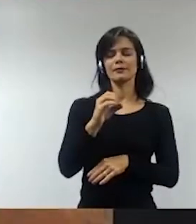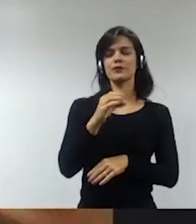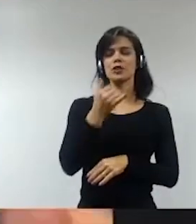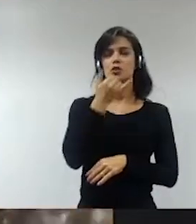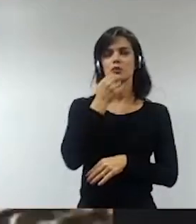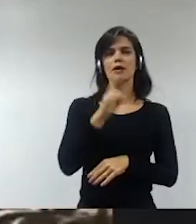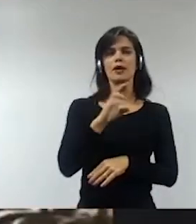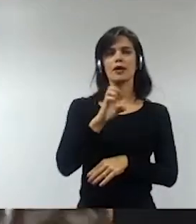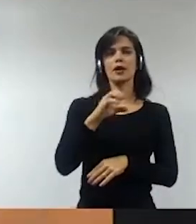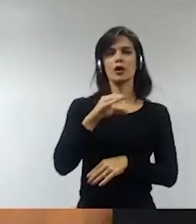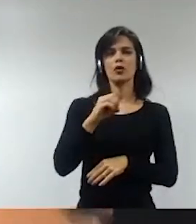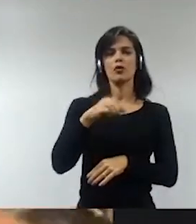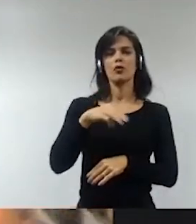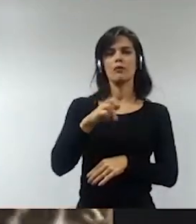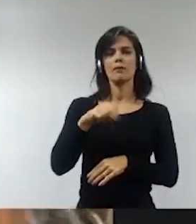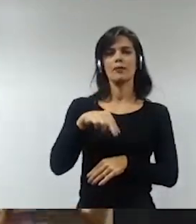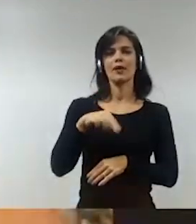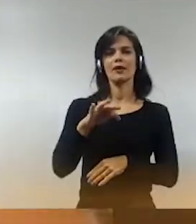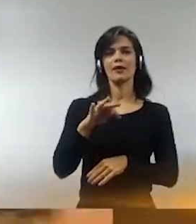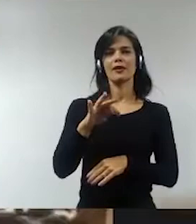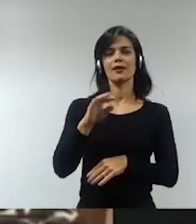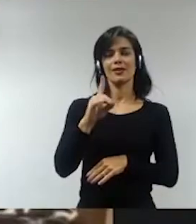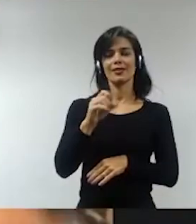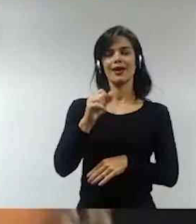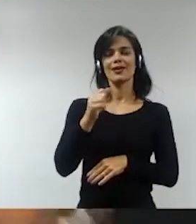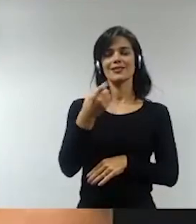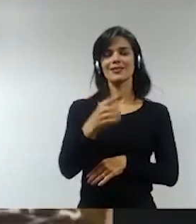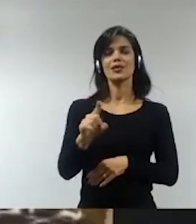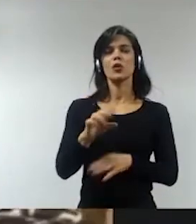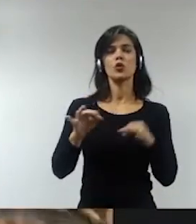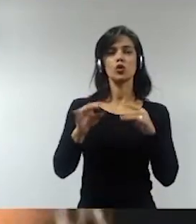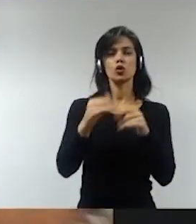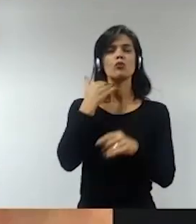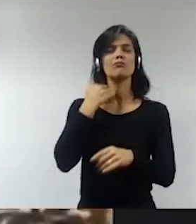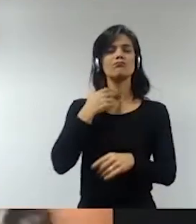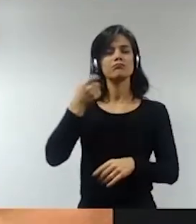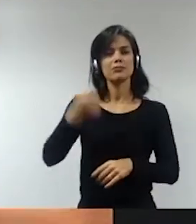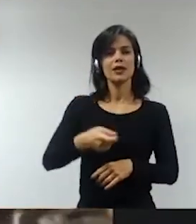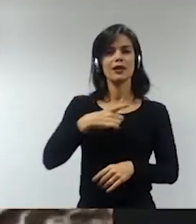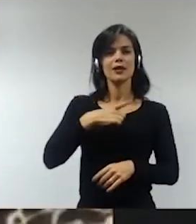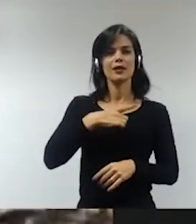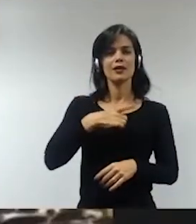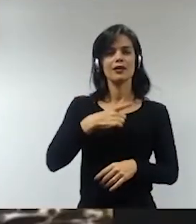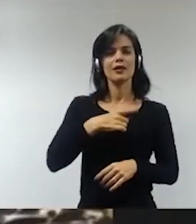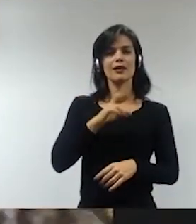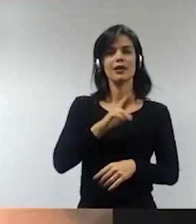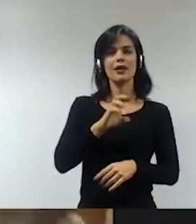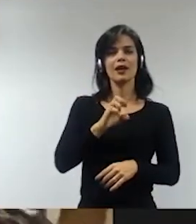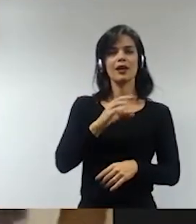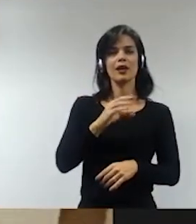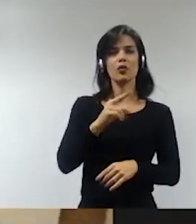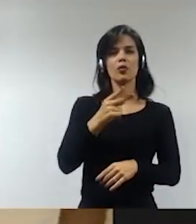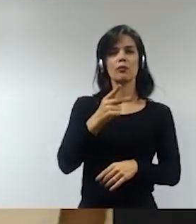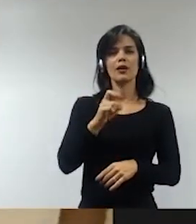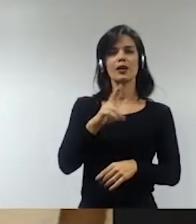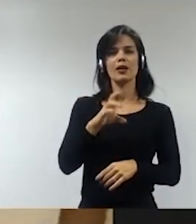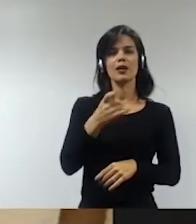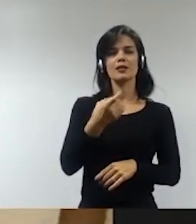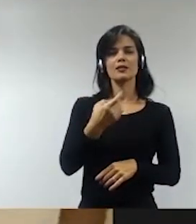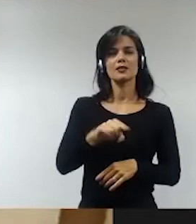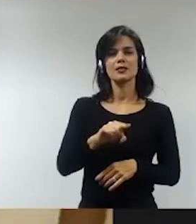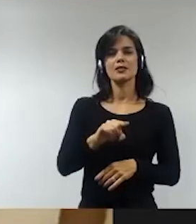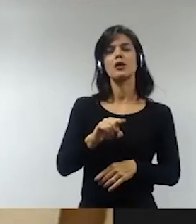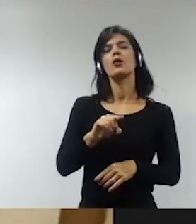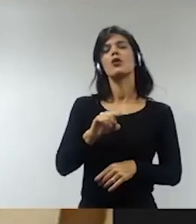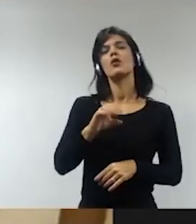uma recomendação no sentido de que todos os magistrados que atuem com processos de recuperação e falência, sejam eles de varas